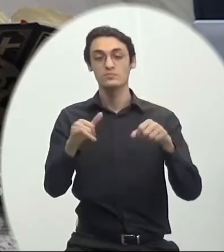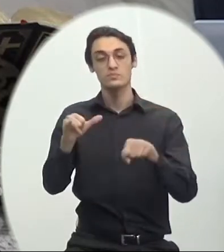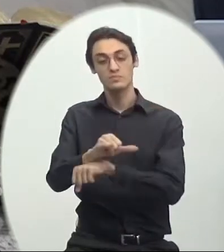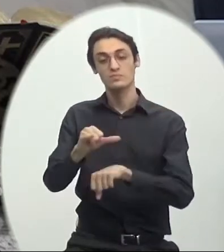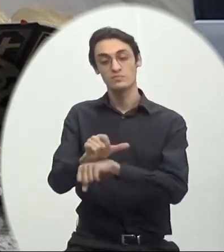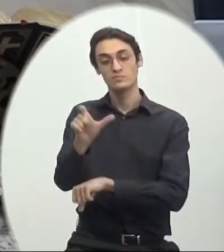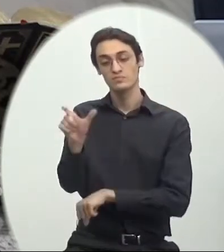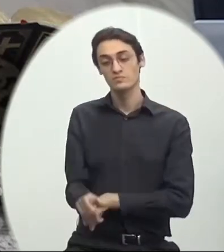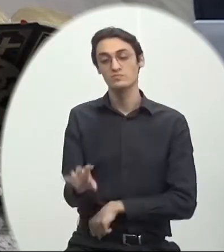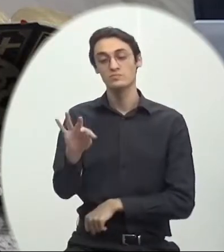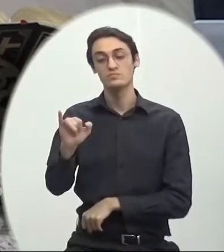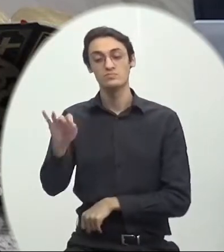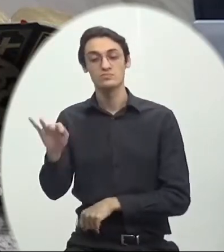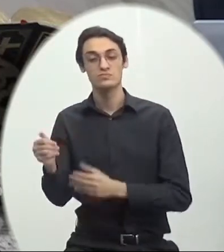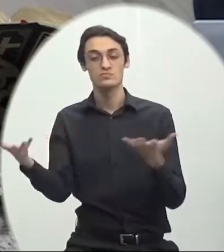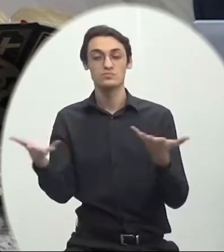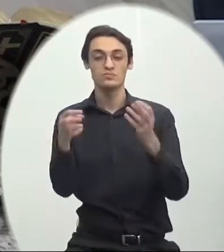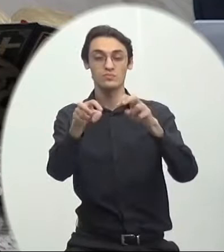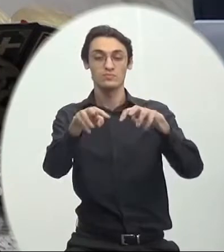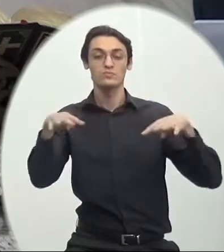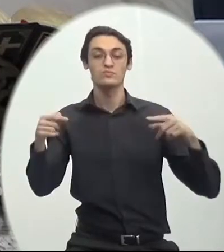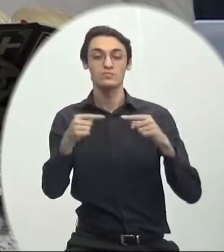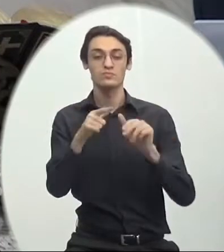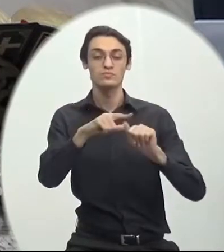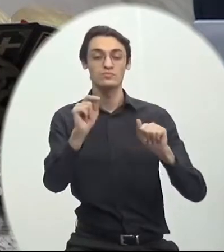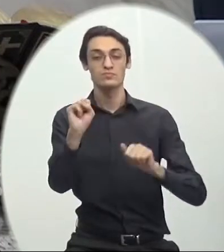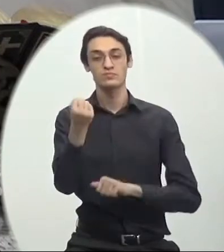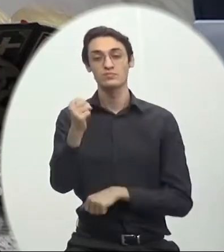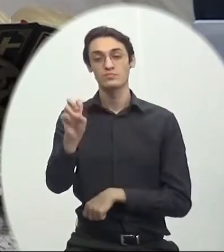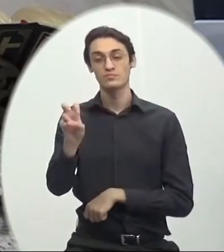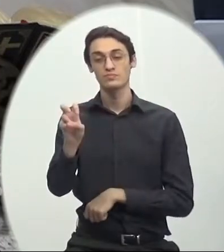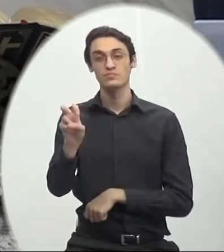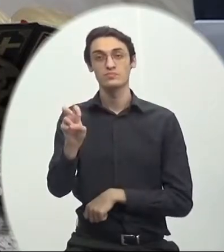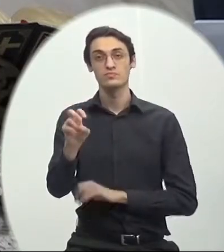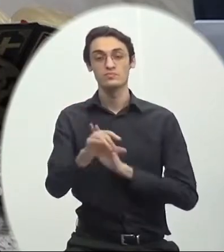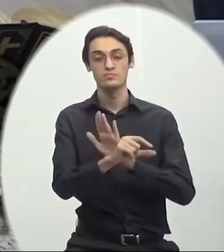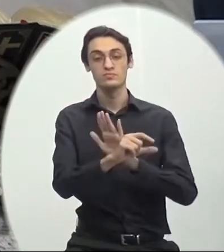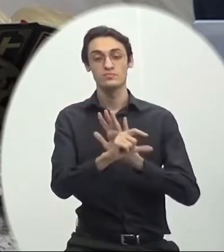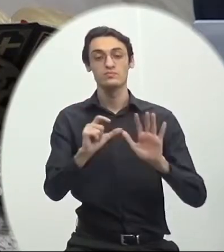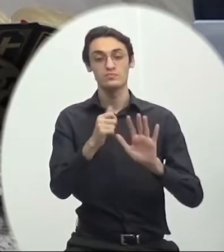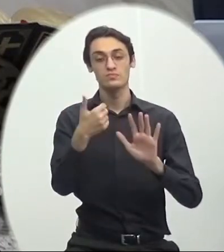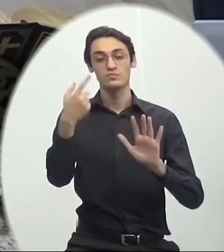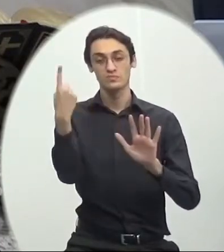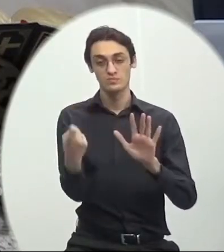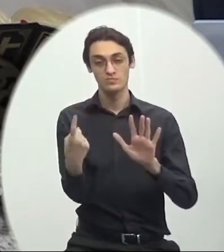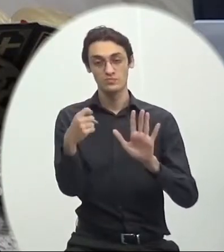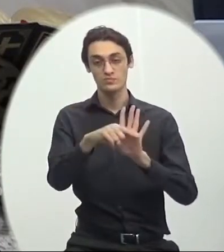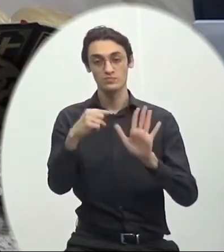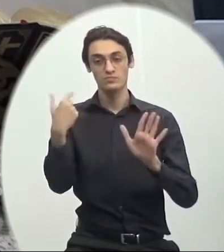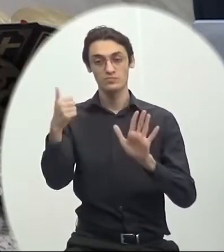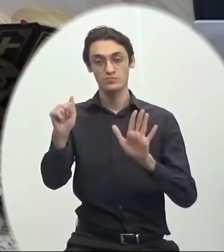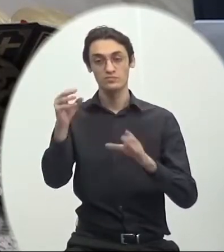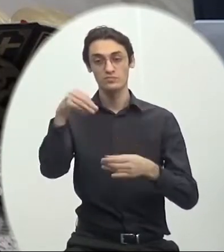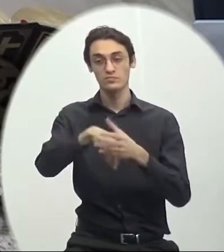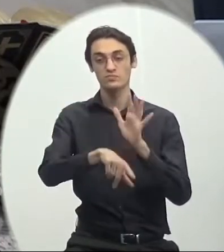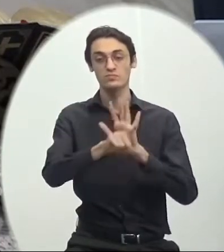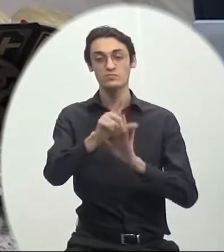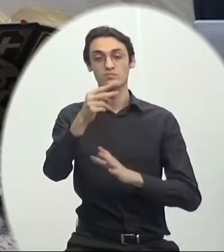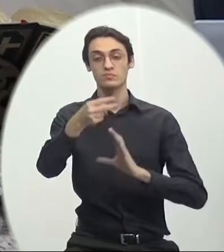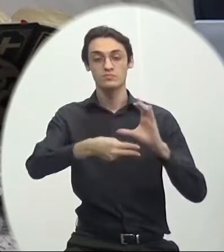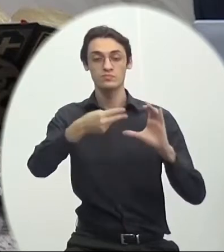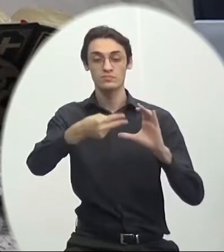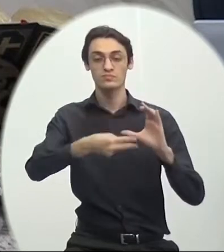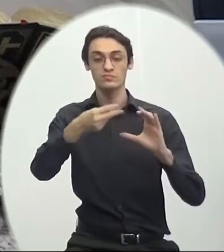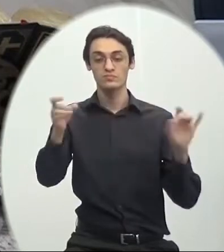Tita Belloli nessa sessão, conforme artigo 85, parágrafo único, alínea A, do regimento